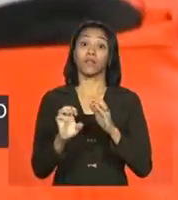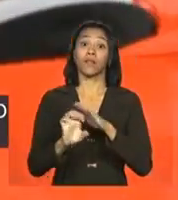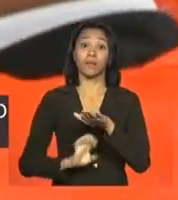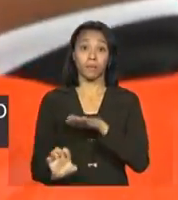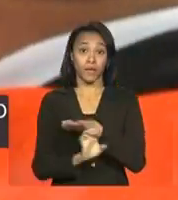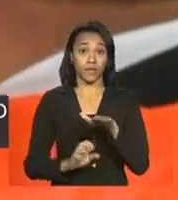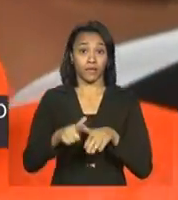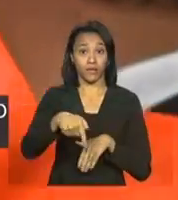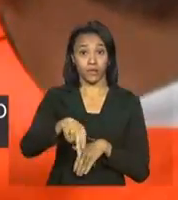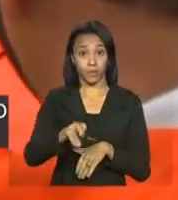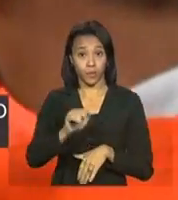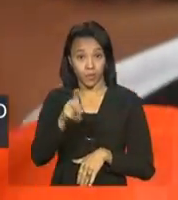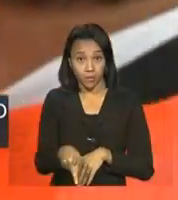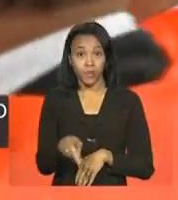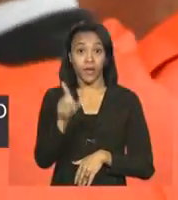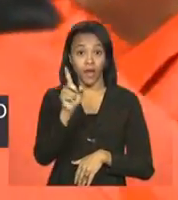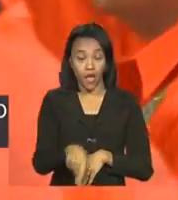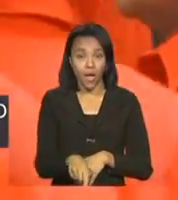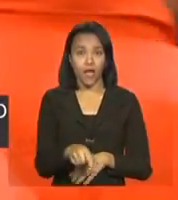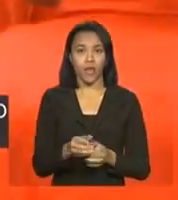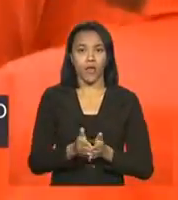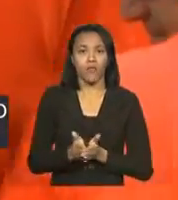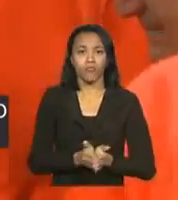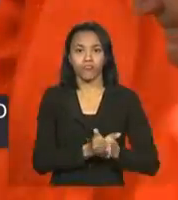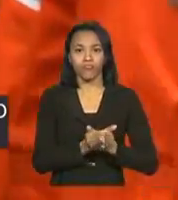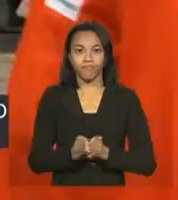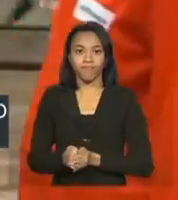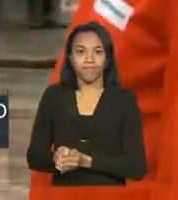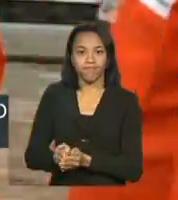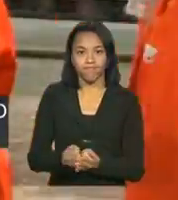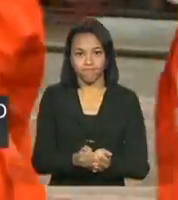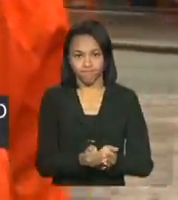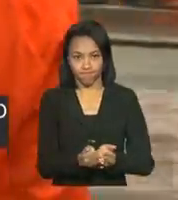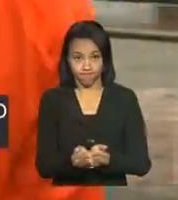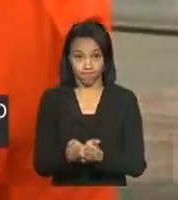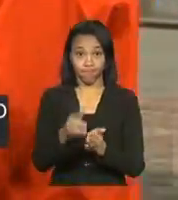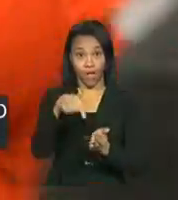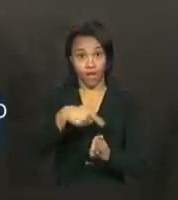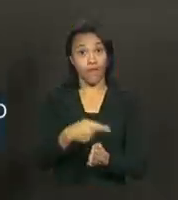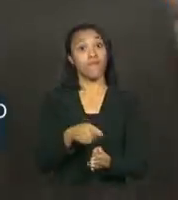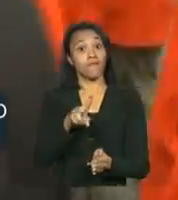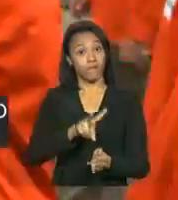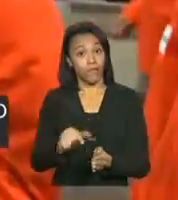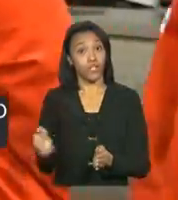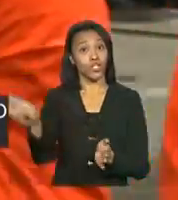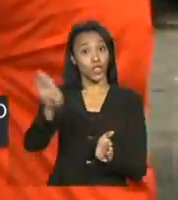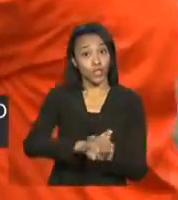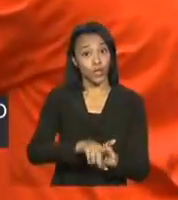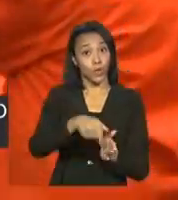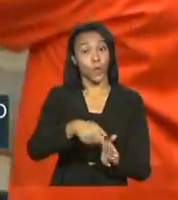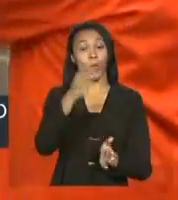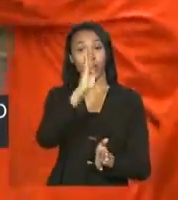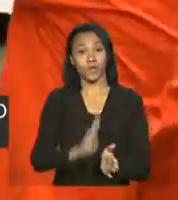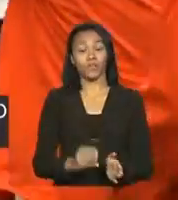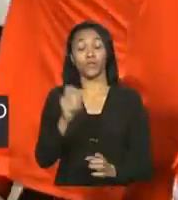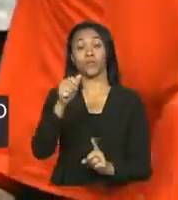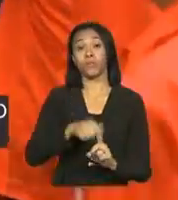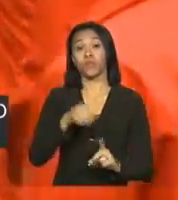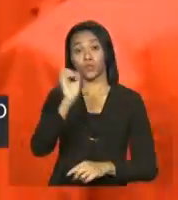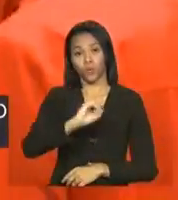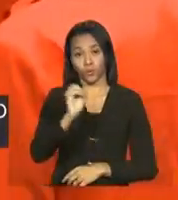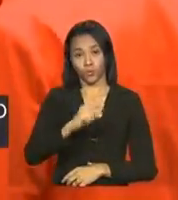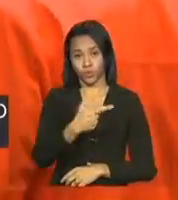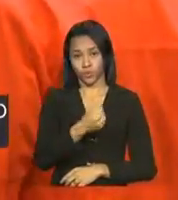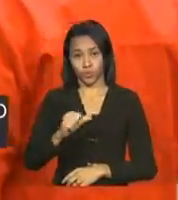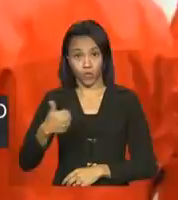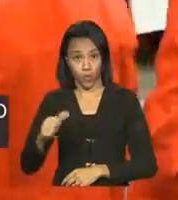É um tipo de plataforma flutuante. O navio que está sendo convertido chegou ao Brasil em outubro de